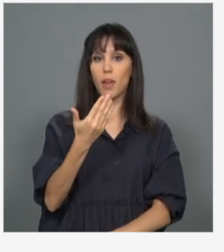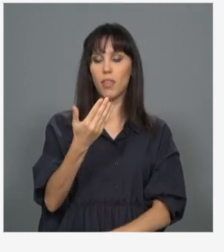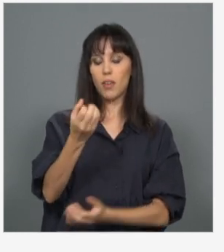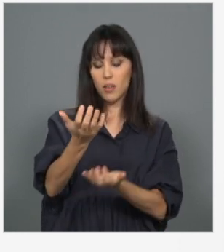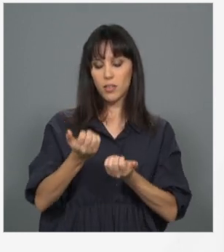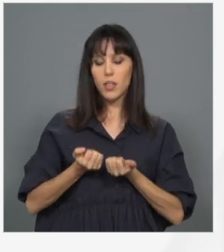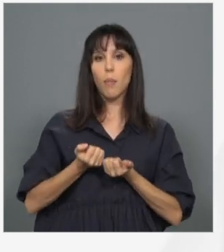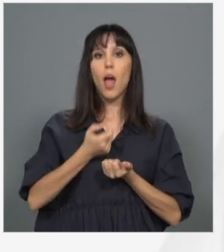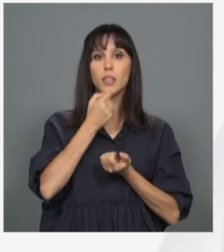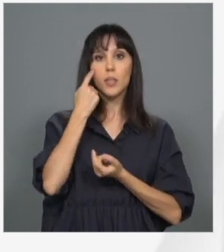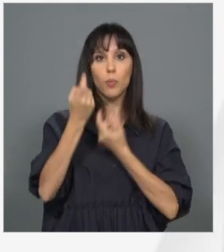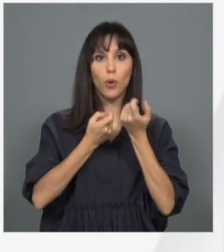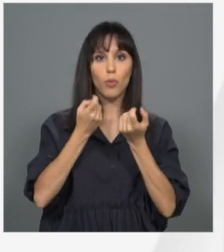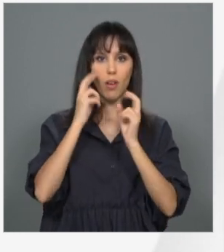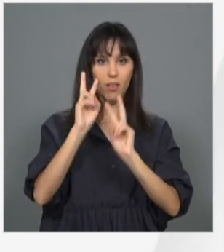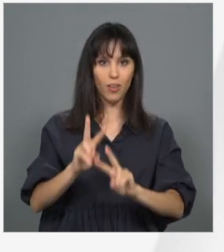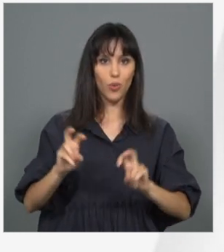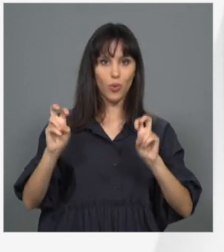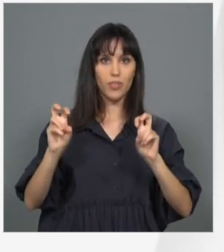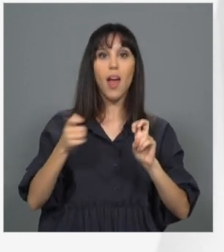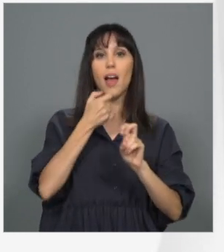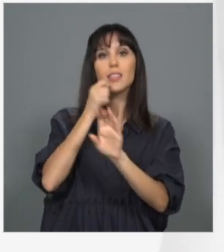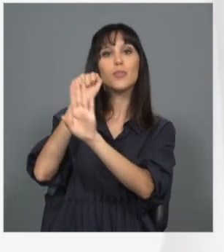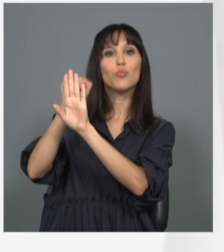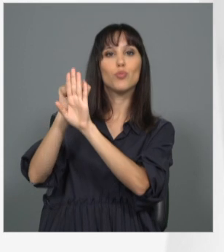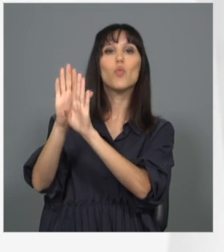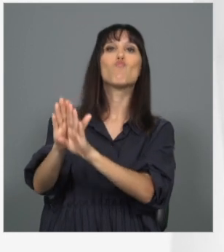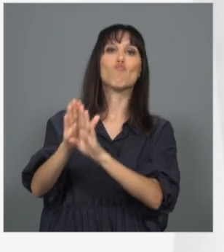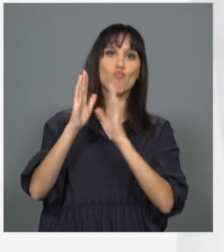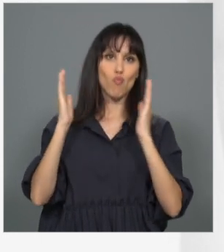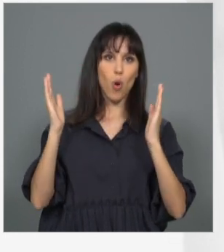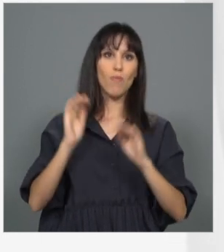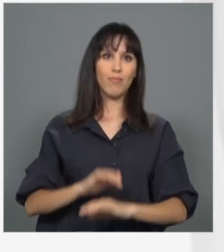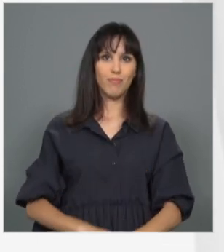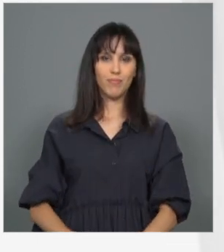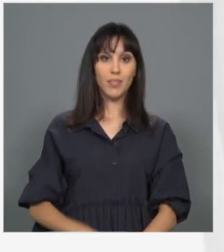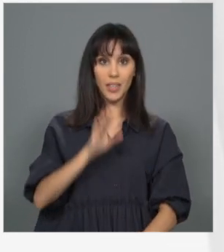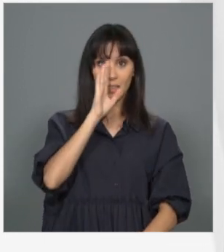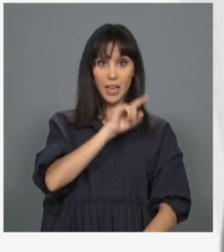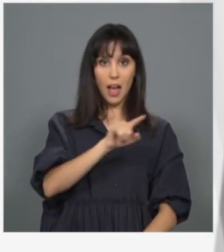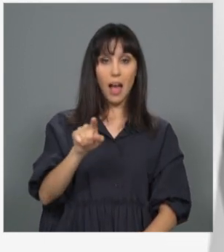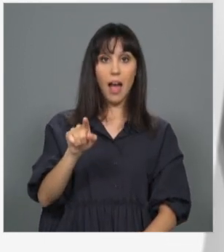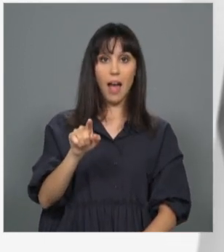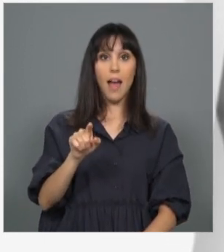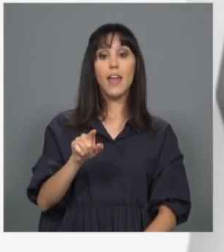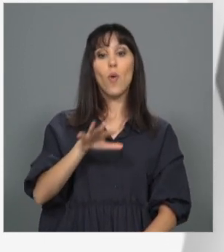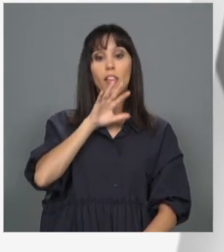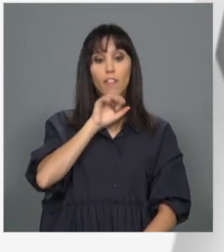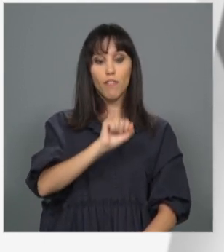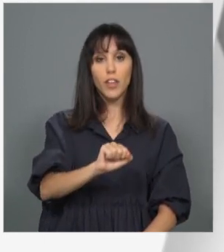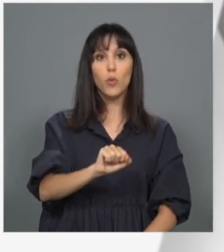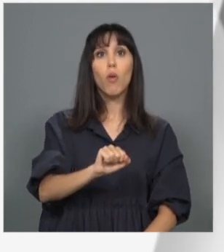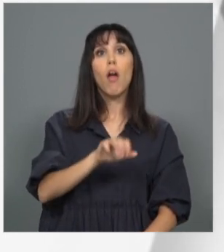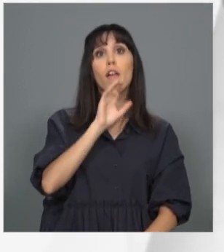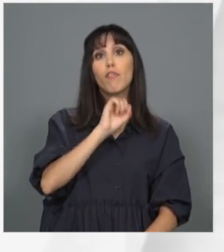quem procura, encontra, e a quem bate à porta, abrir-se-á. Se um de vós for pai e um filho lhe pedir